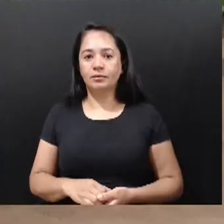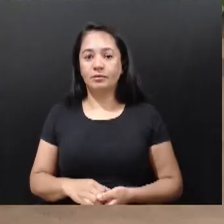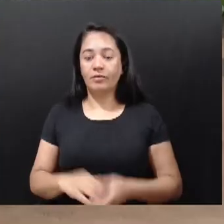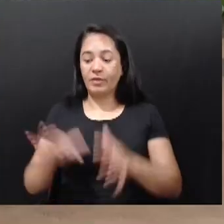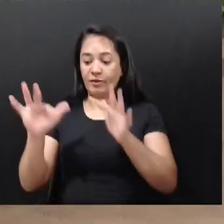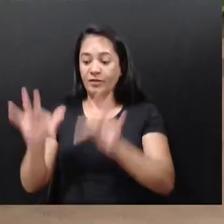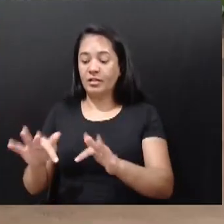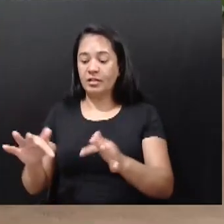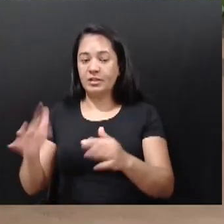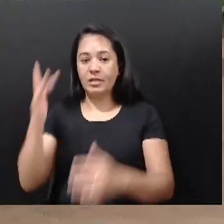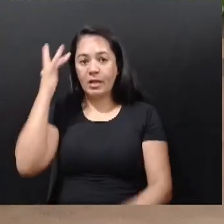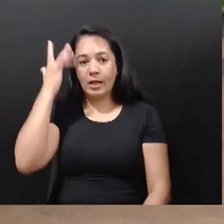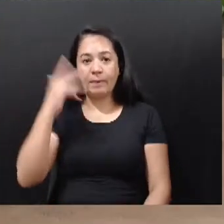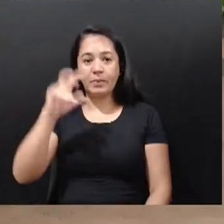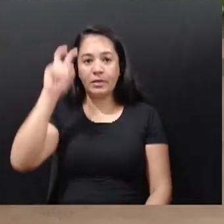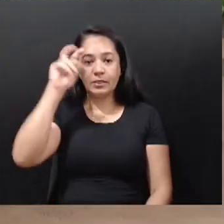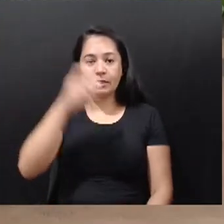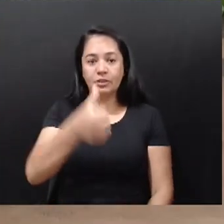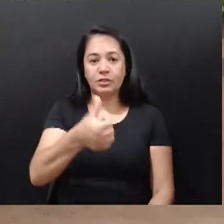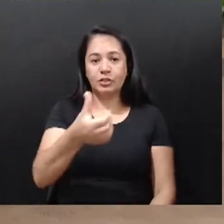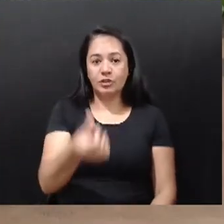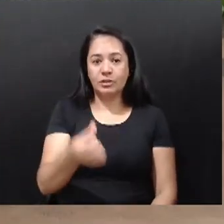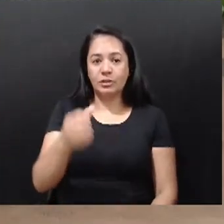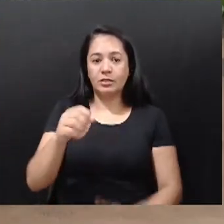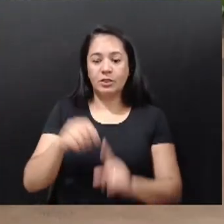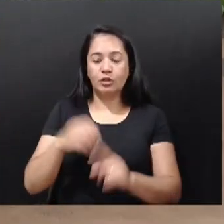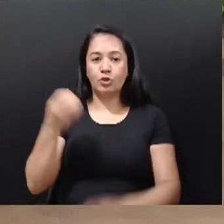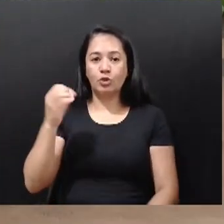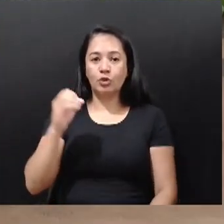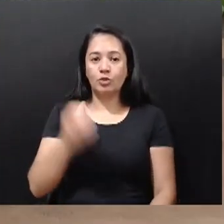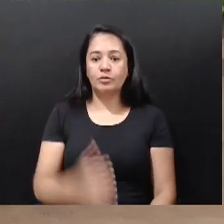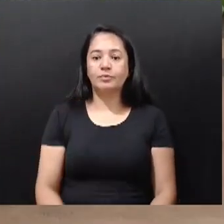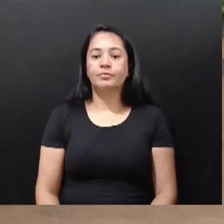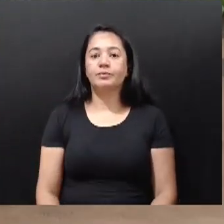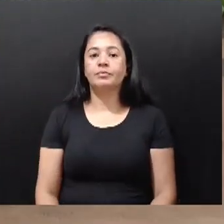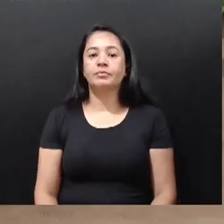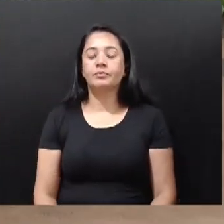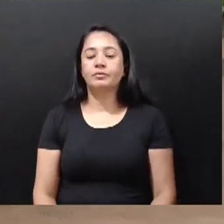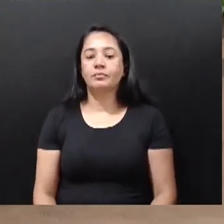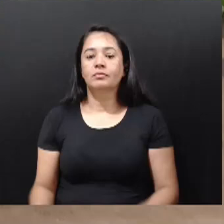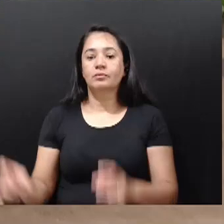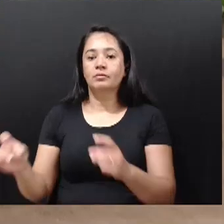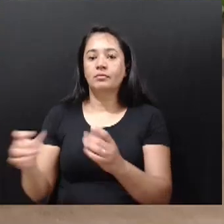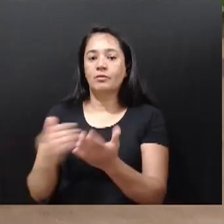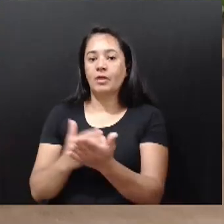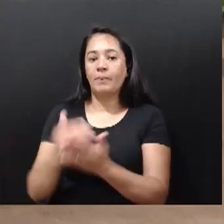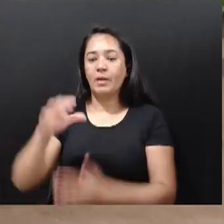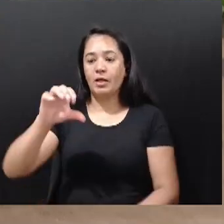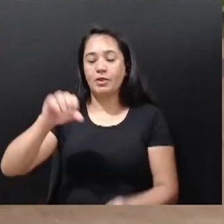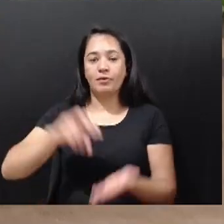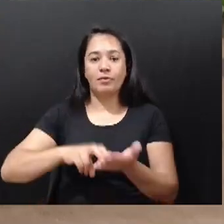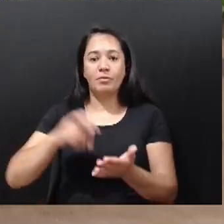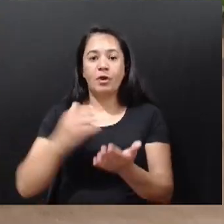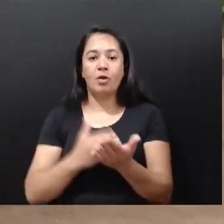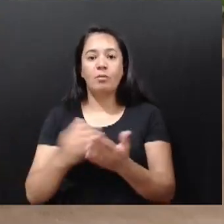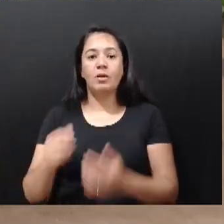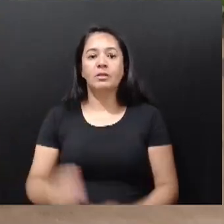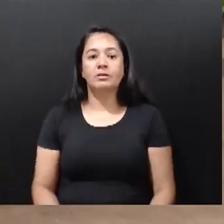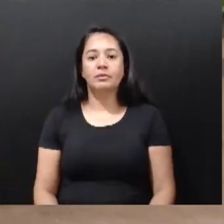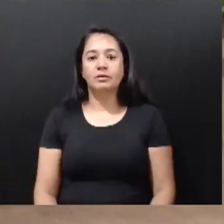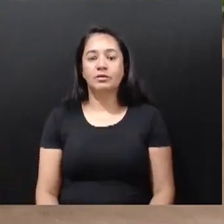dia 16 de outubro, às 8 horas da manhã. E logo após as 9 horas começa a disputa dos lances, com o valor mínimo